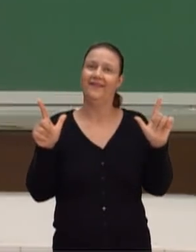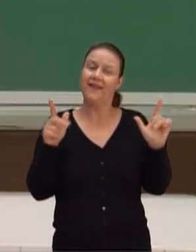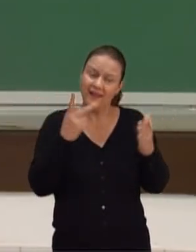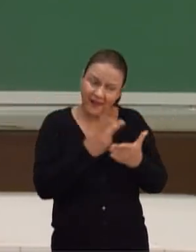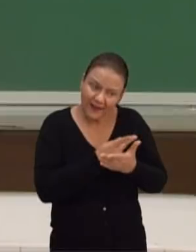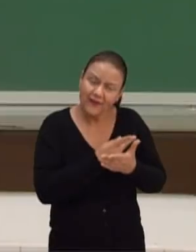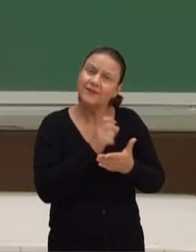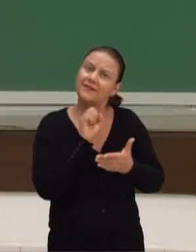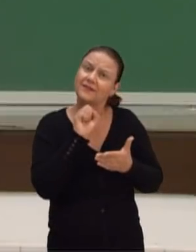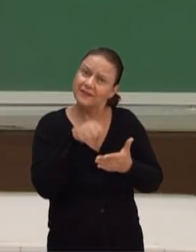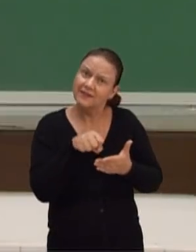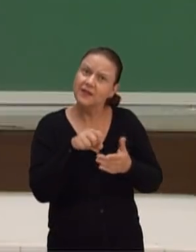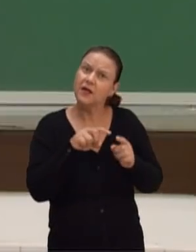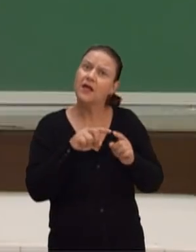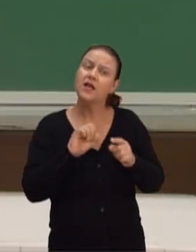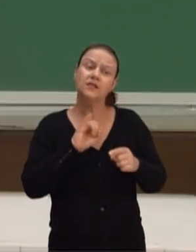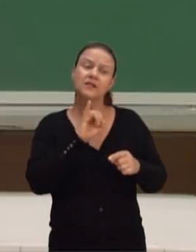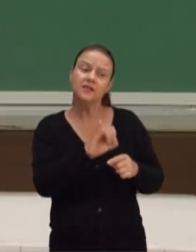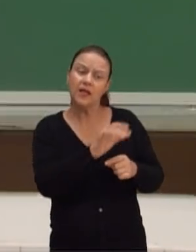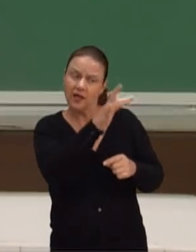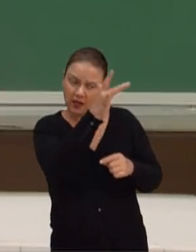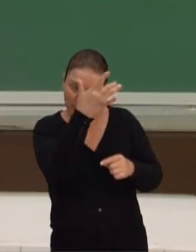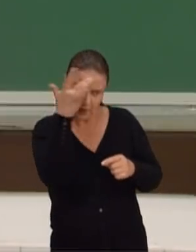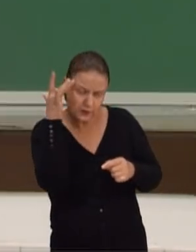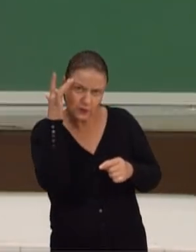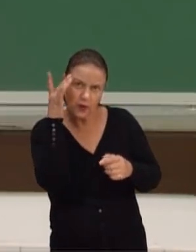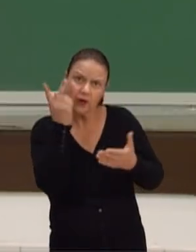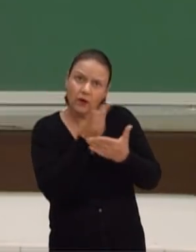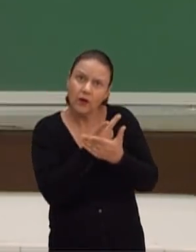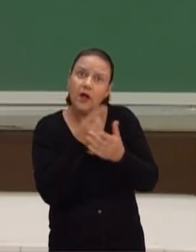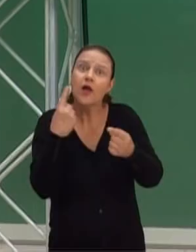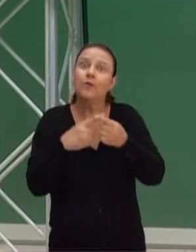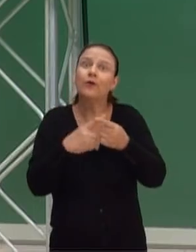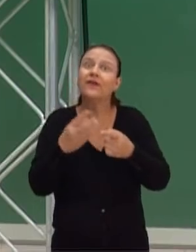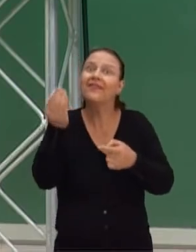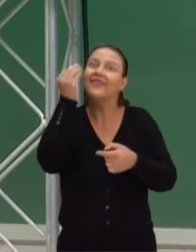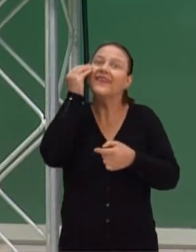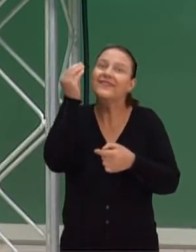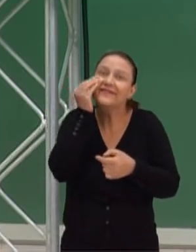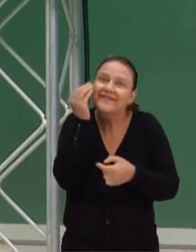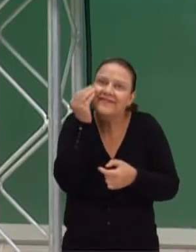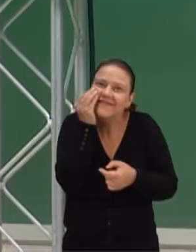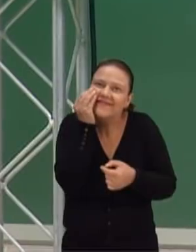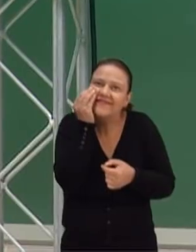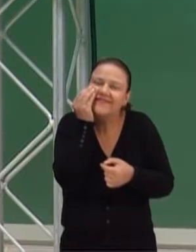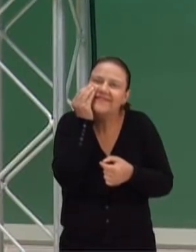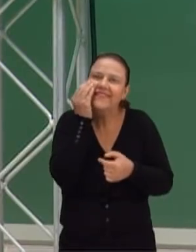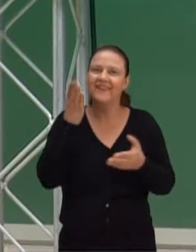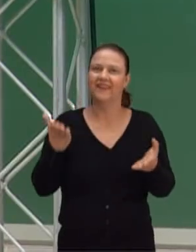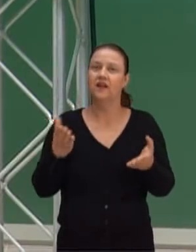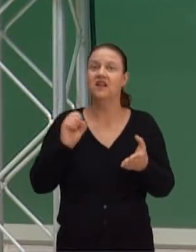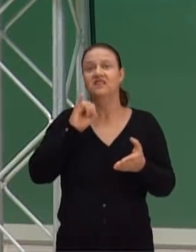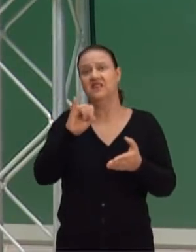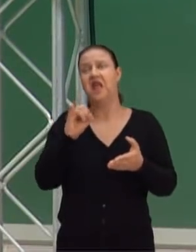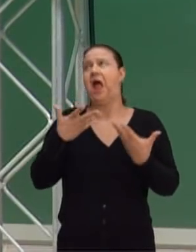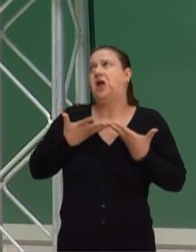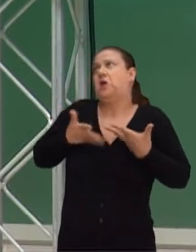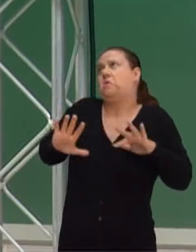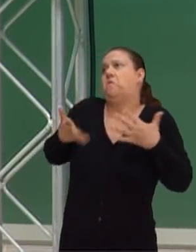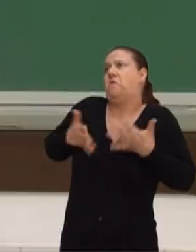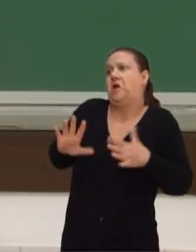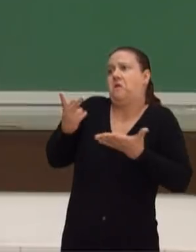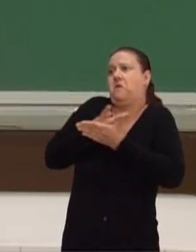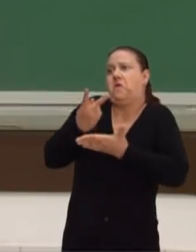fazer. Se não tentarmos, não erramos. Só que também não aprendemos. Isso é